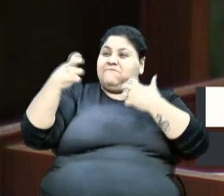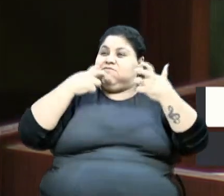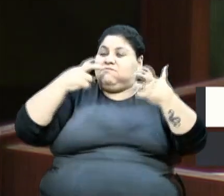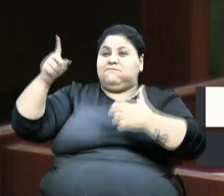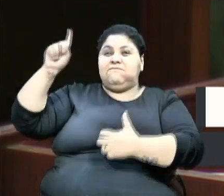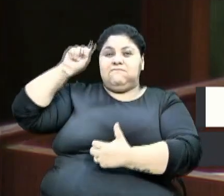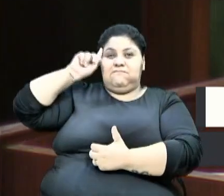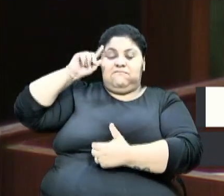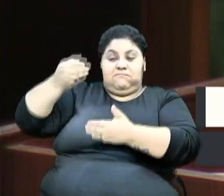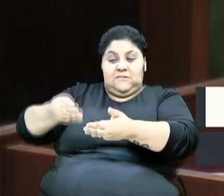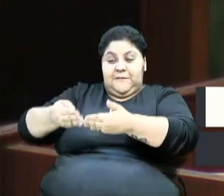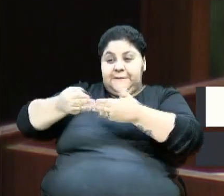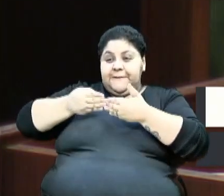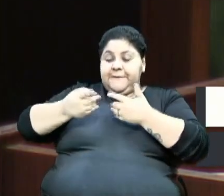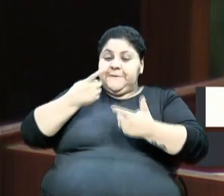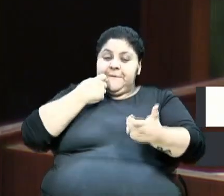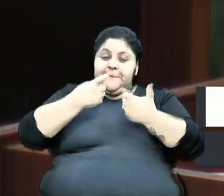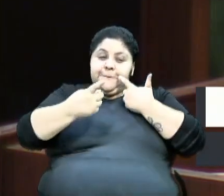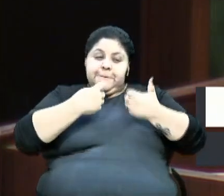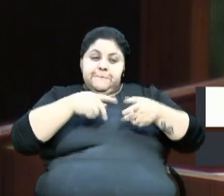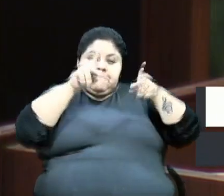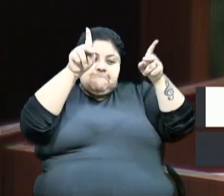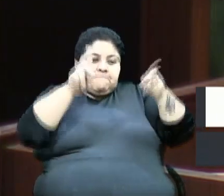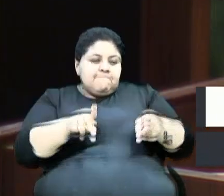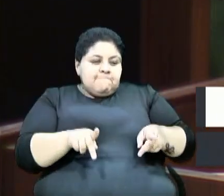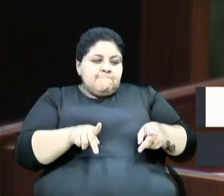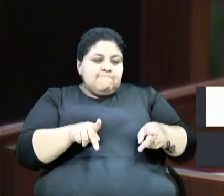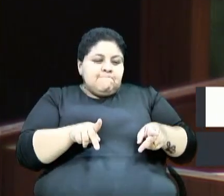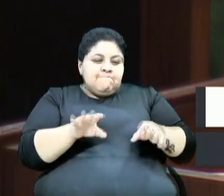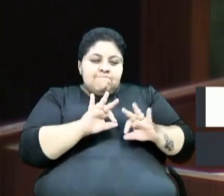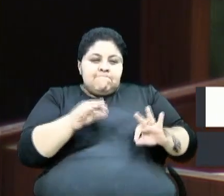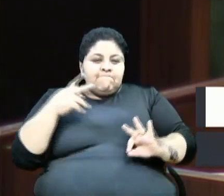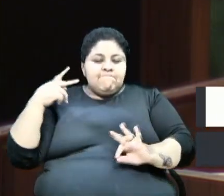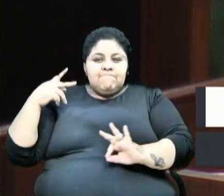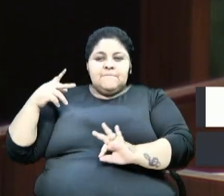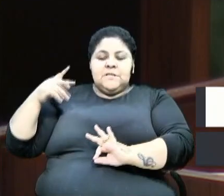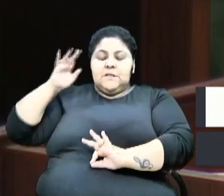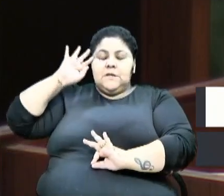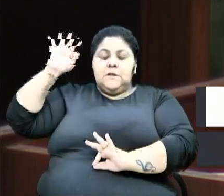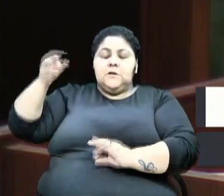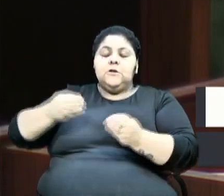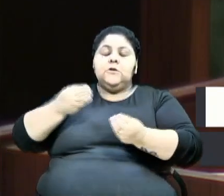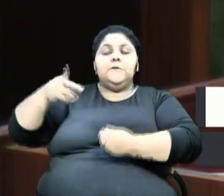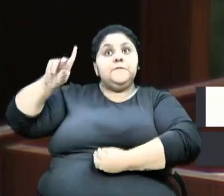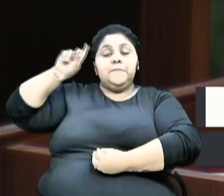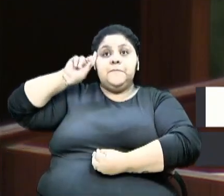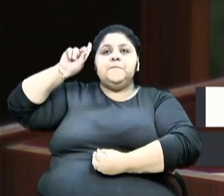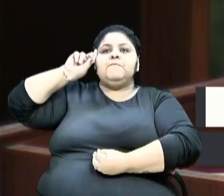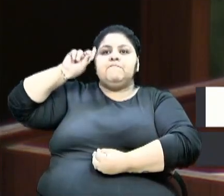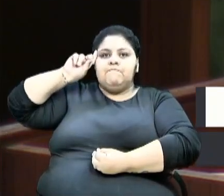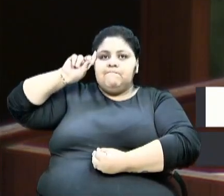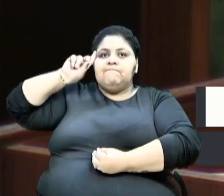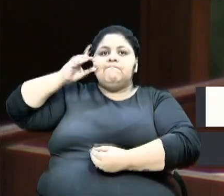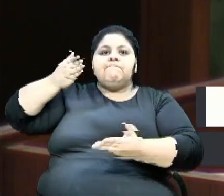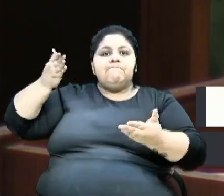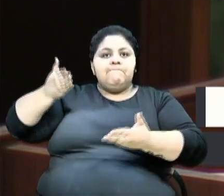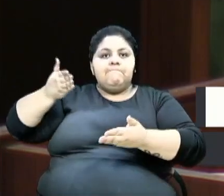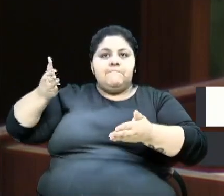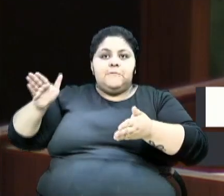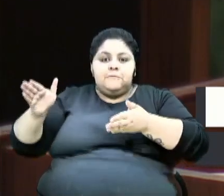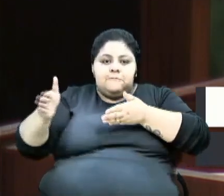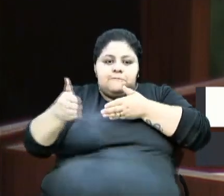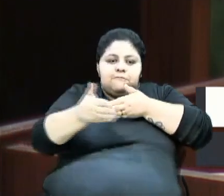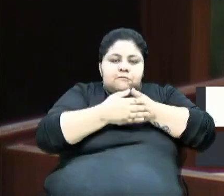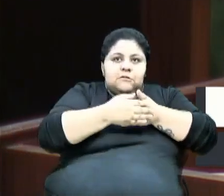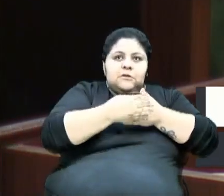recebendo críticas constantes de pessoas que nem imaginam como é o nosso dia a dia. Chegamos a abrigar 2.000 animais,